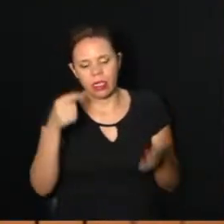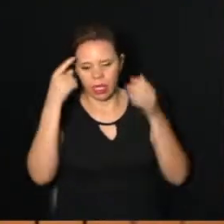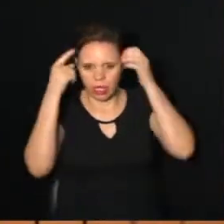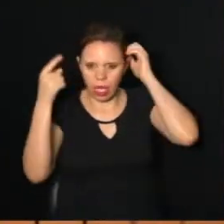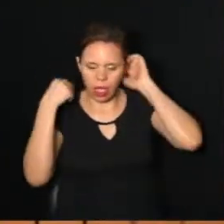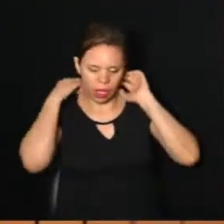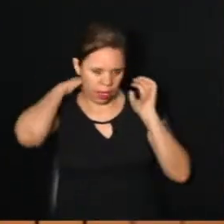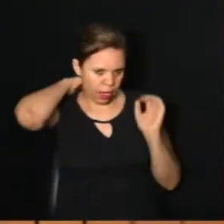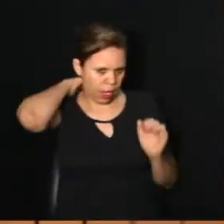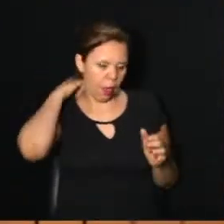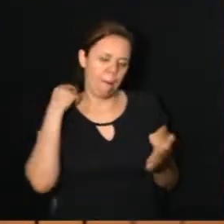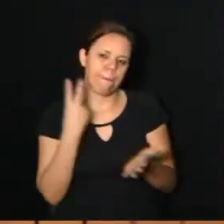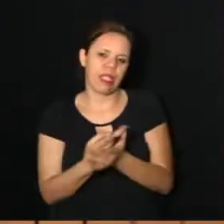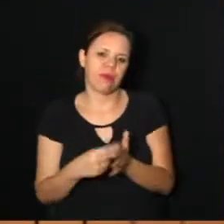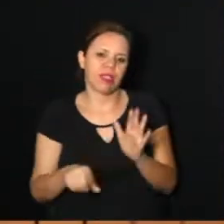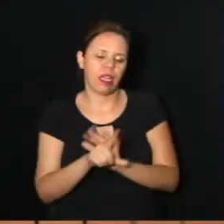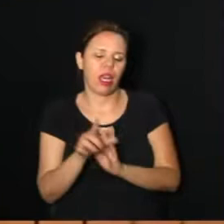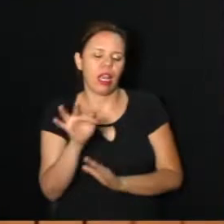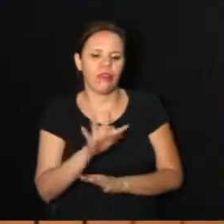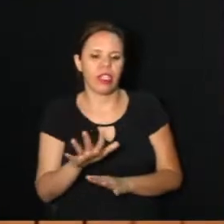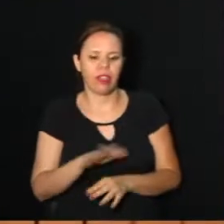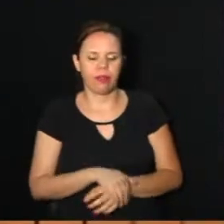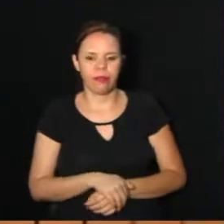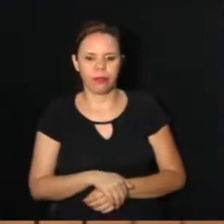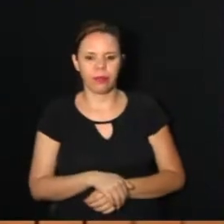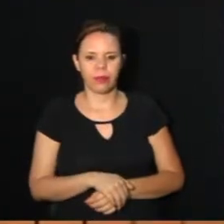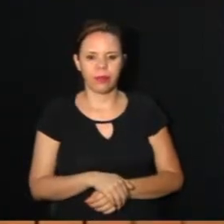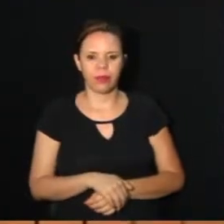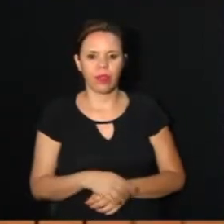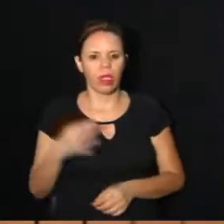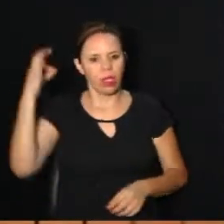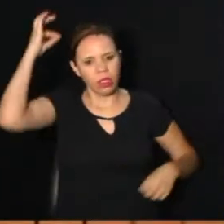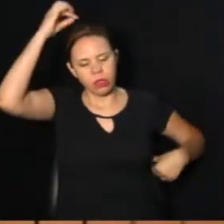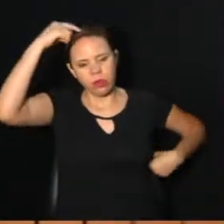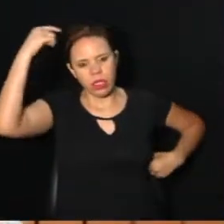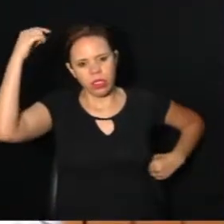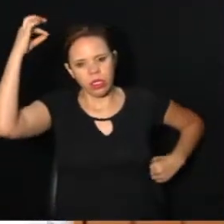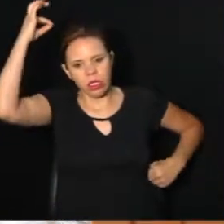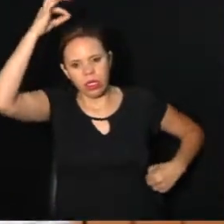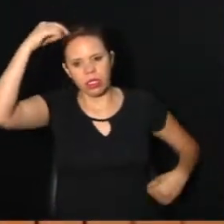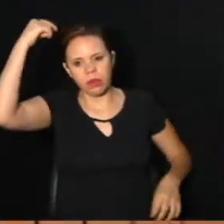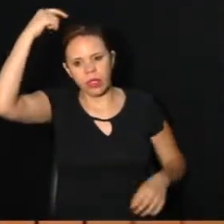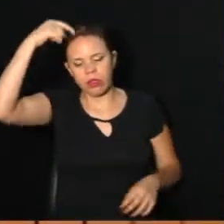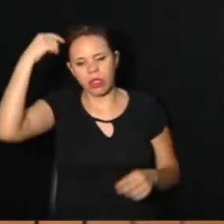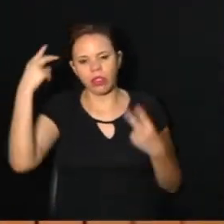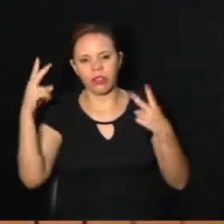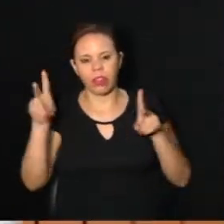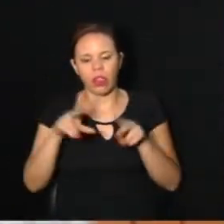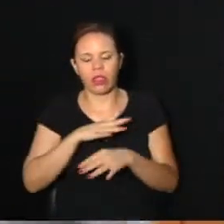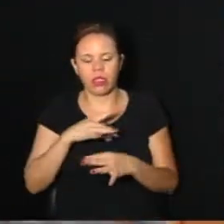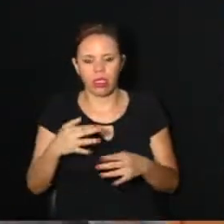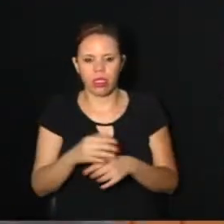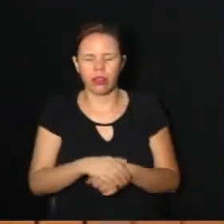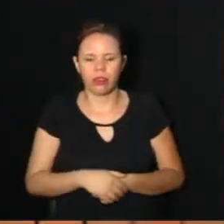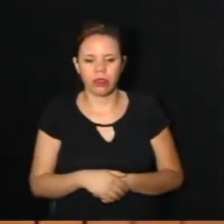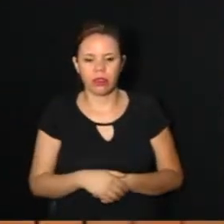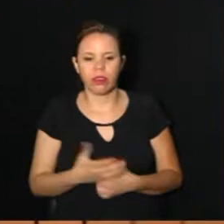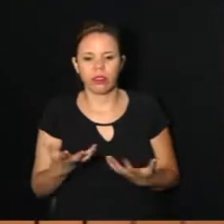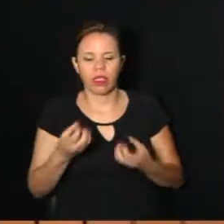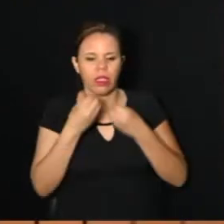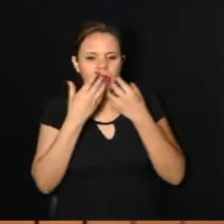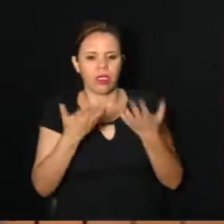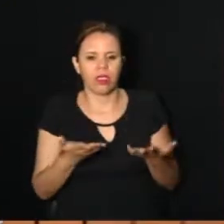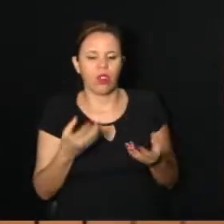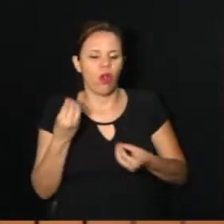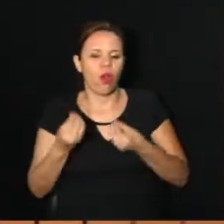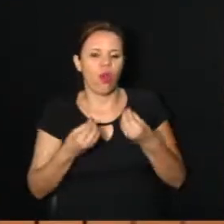mesma que está na lei federal e a mesma que Vitória do Espírito Santo está adotando. Para vocês terem uma ideia, que aqui cite,